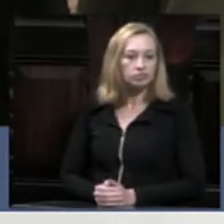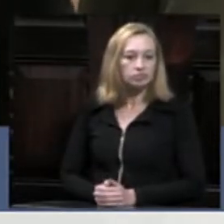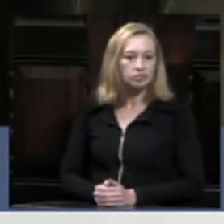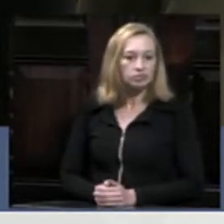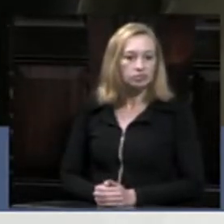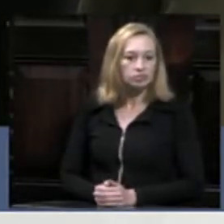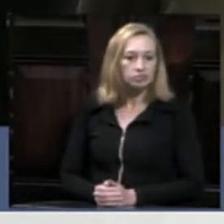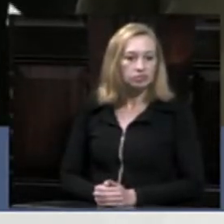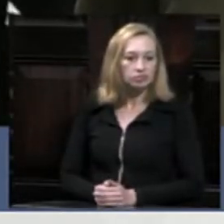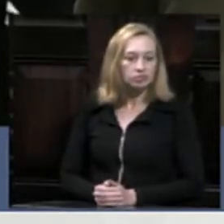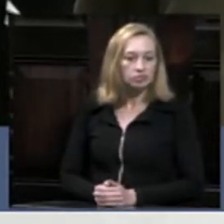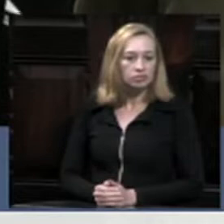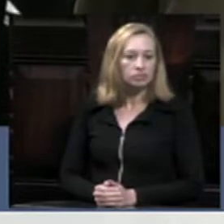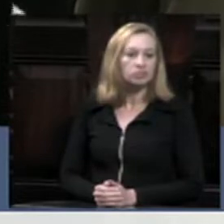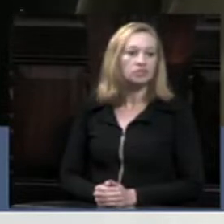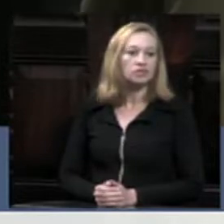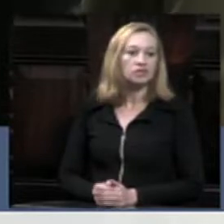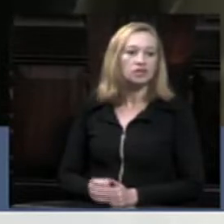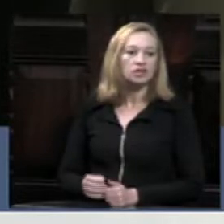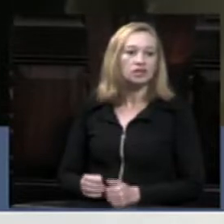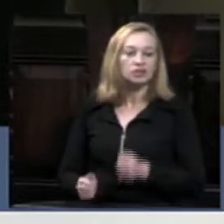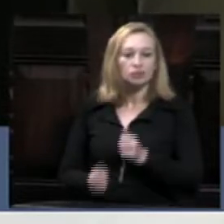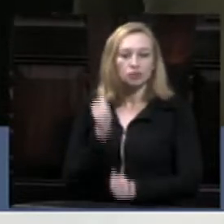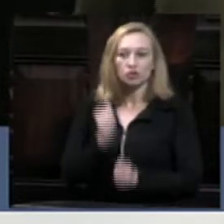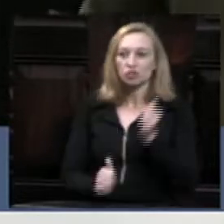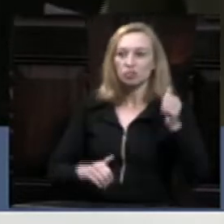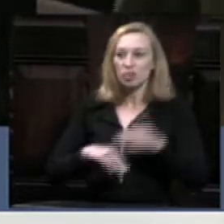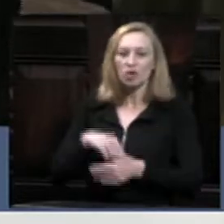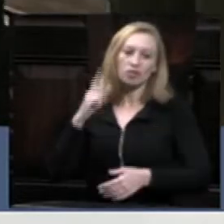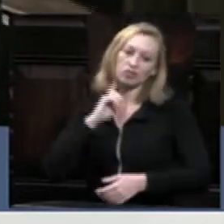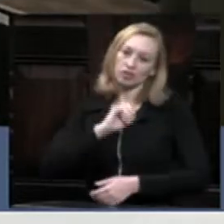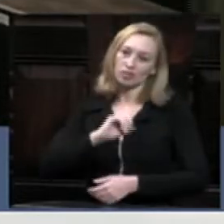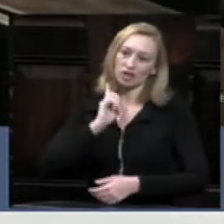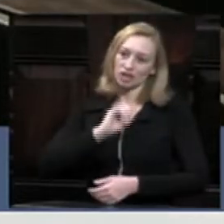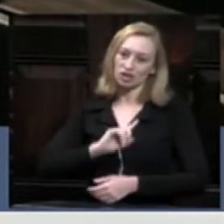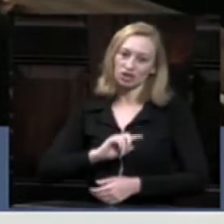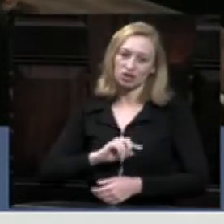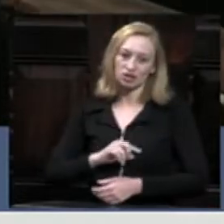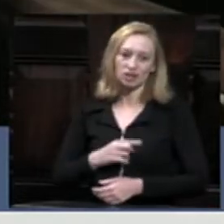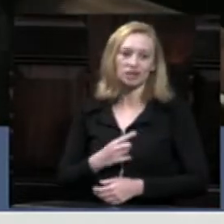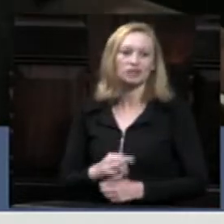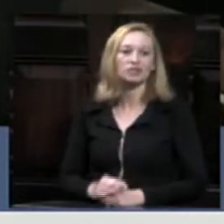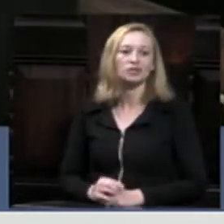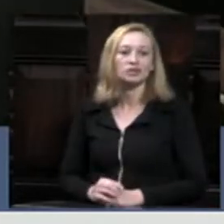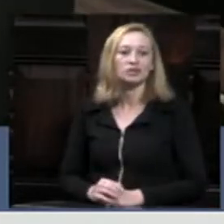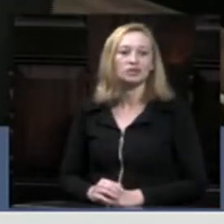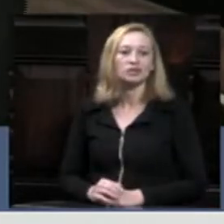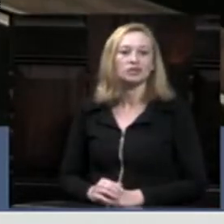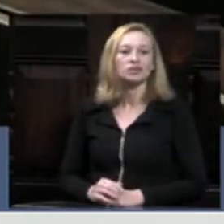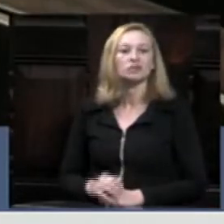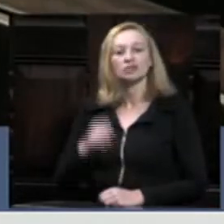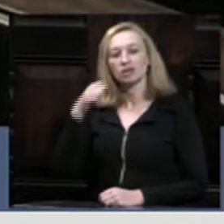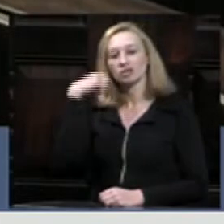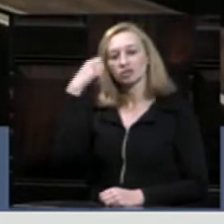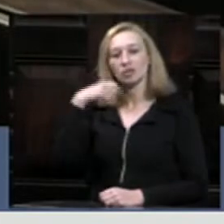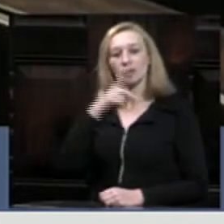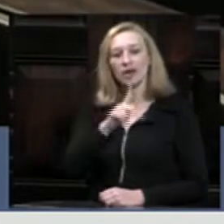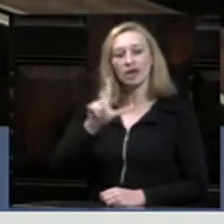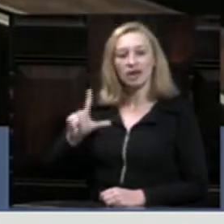é flamenguista, um dos autores do PL